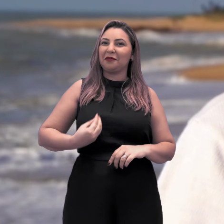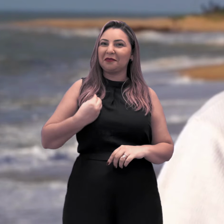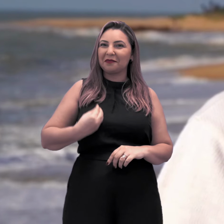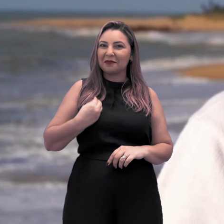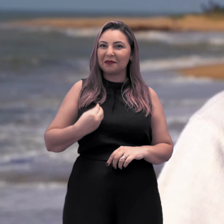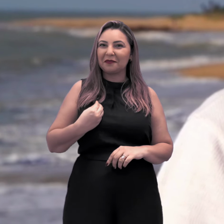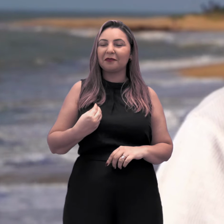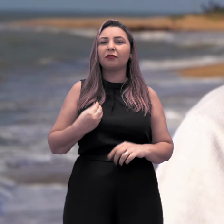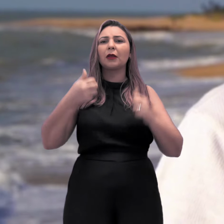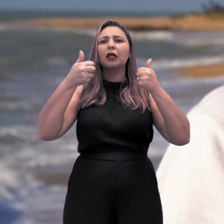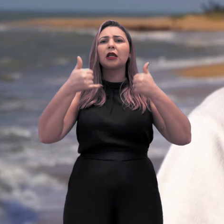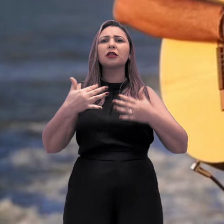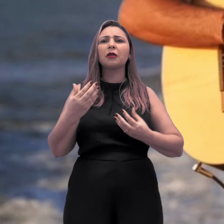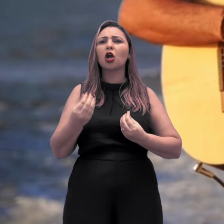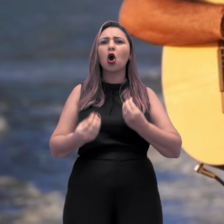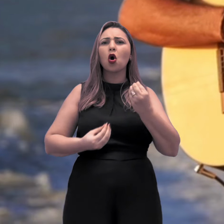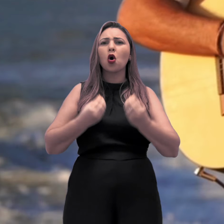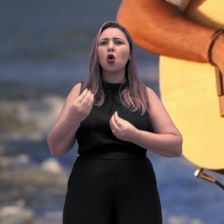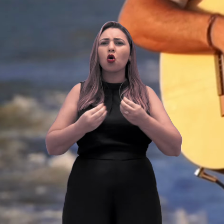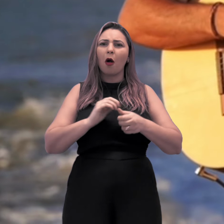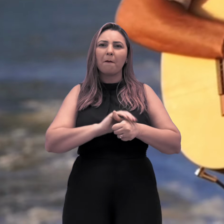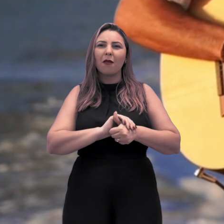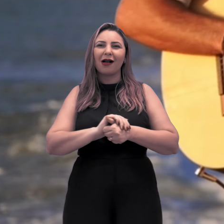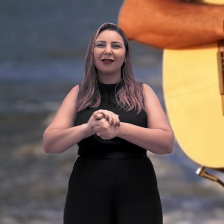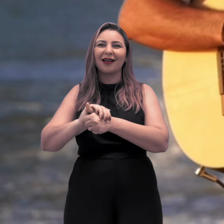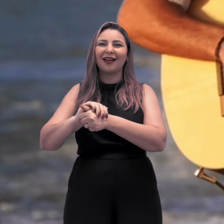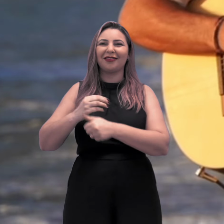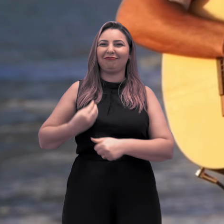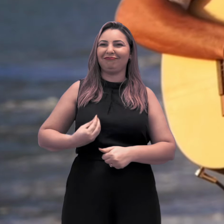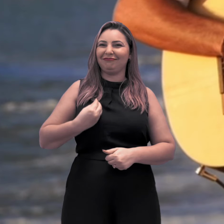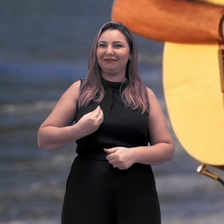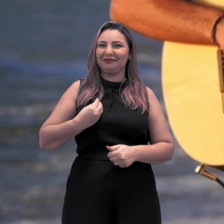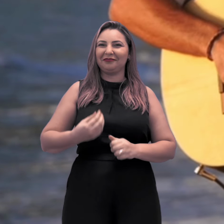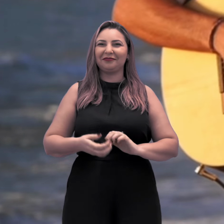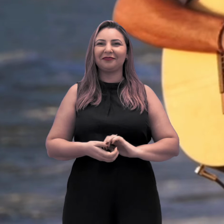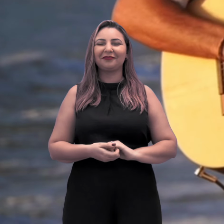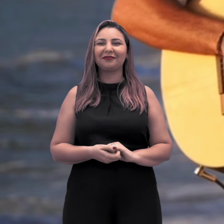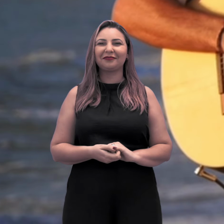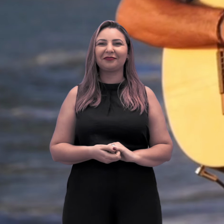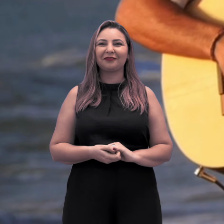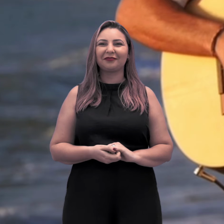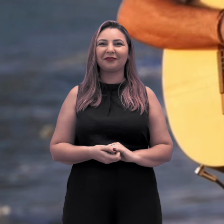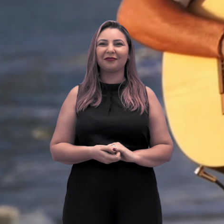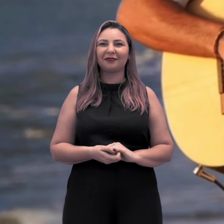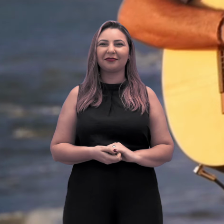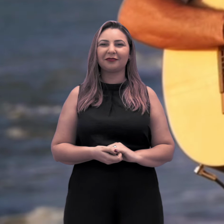fala justamente sobre o nascer de uma tartaruga marinha.